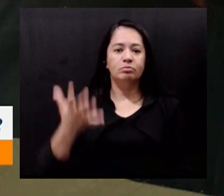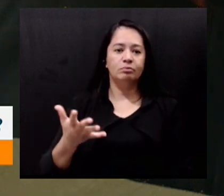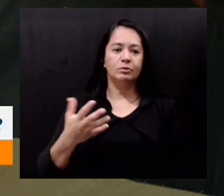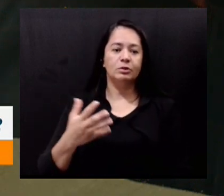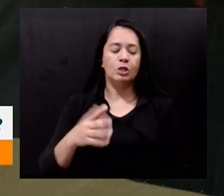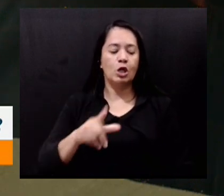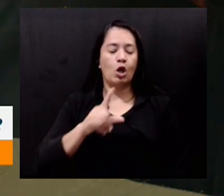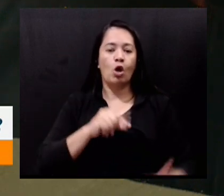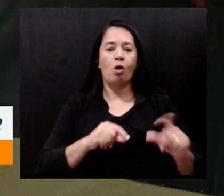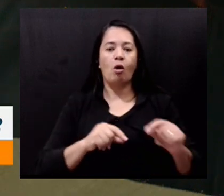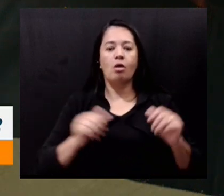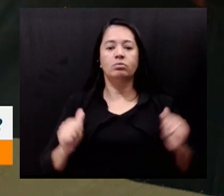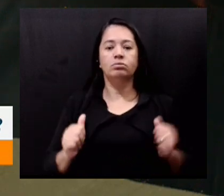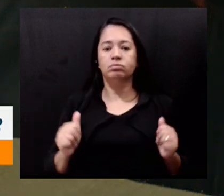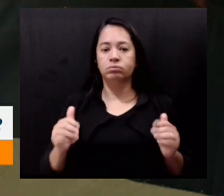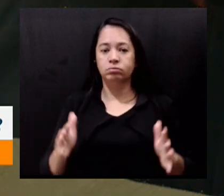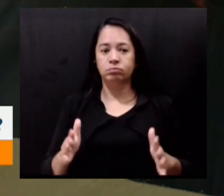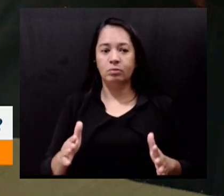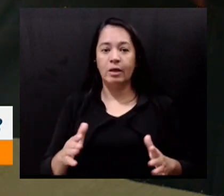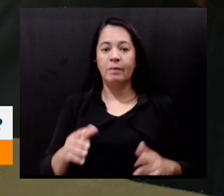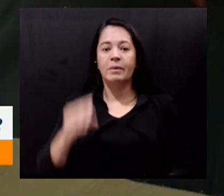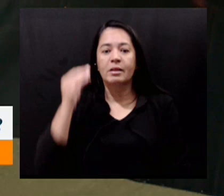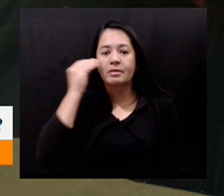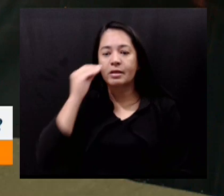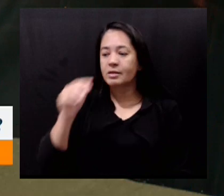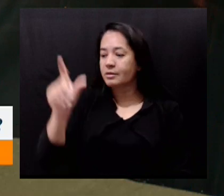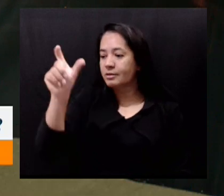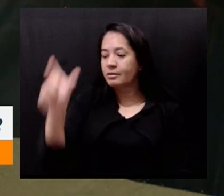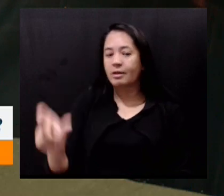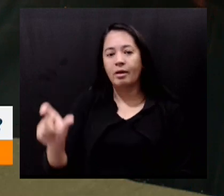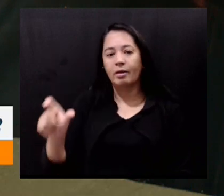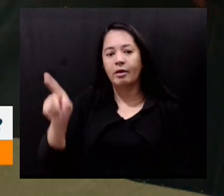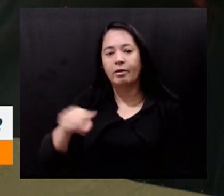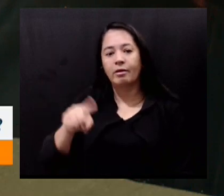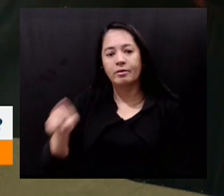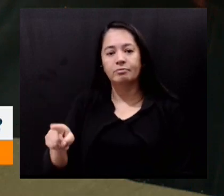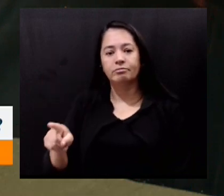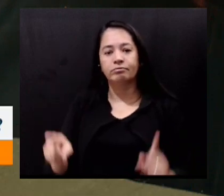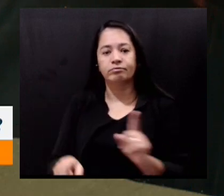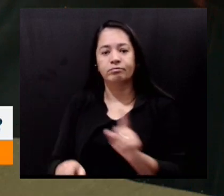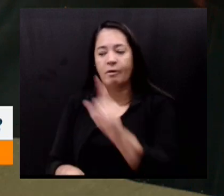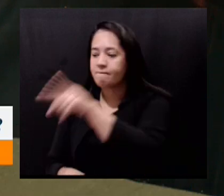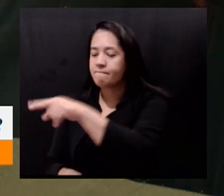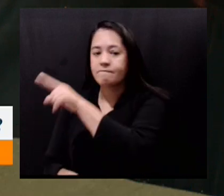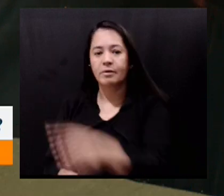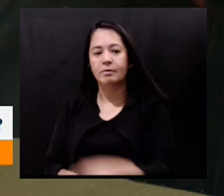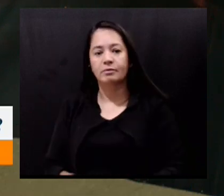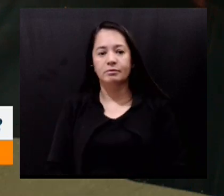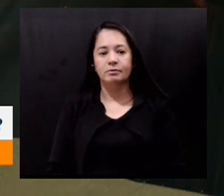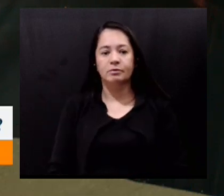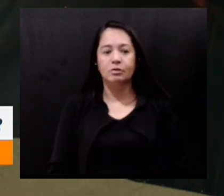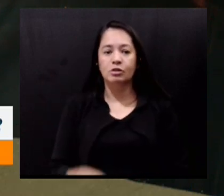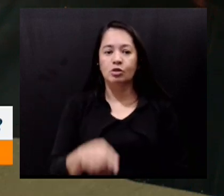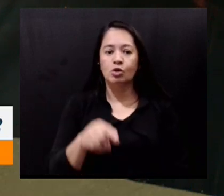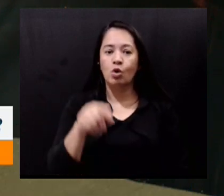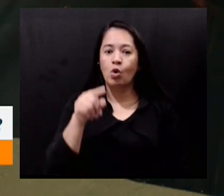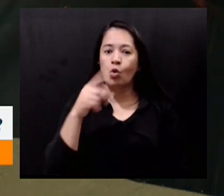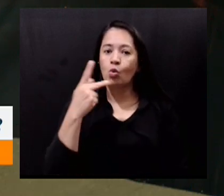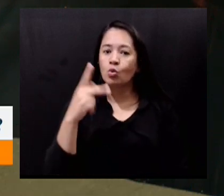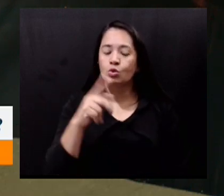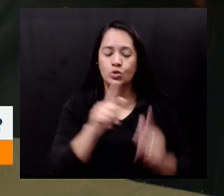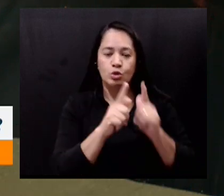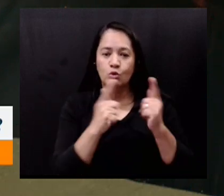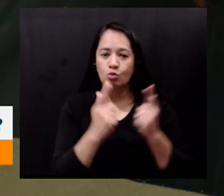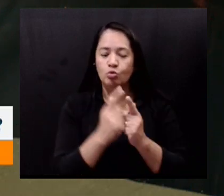atitude em cancelar alguém. Então, é importante saber o grupo que você tem aí na internet, né? Com quem